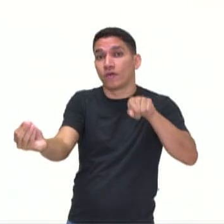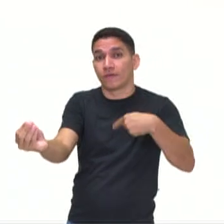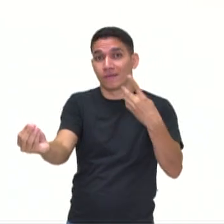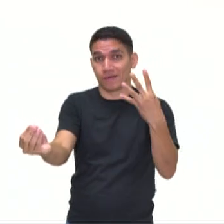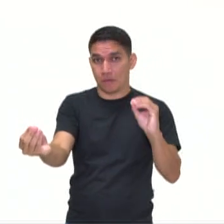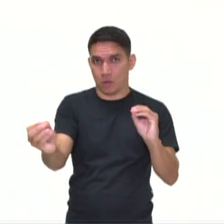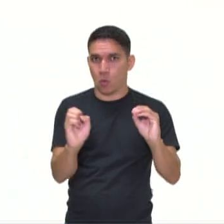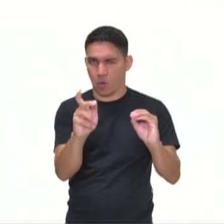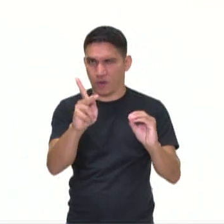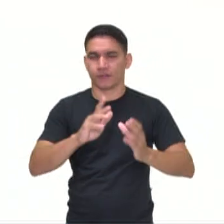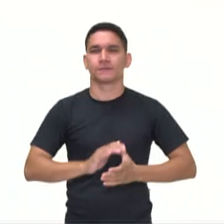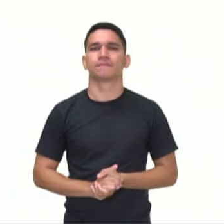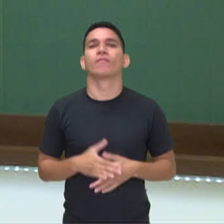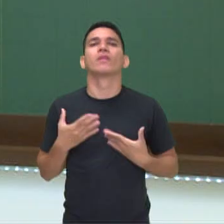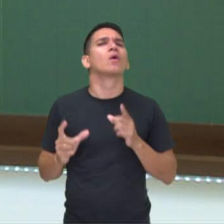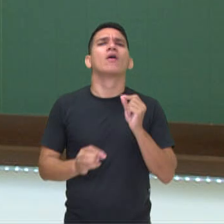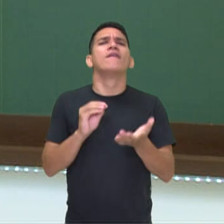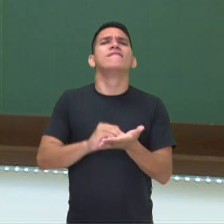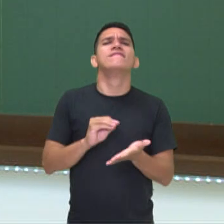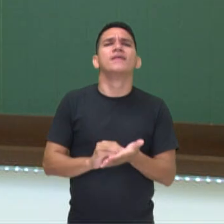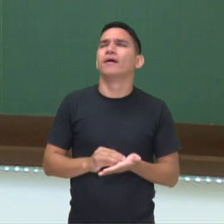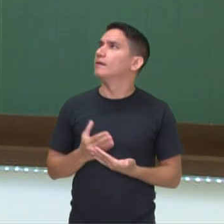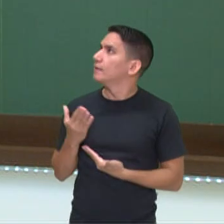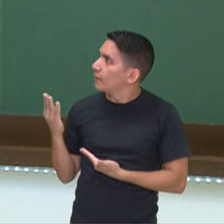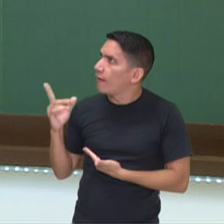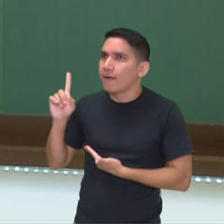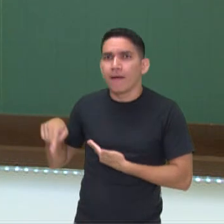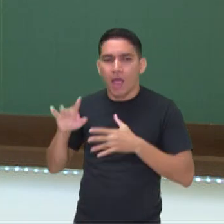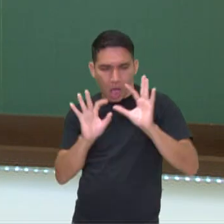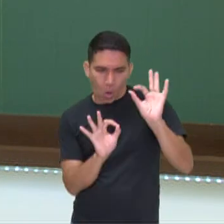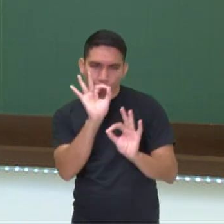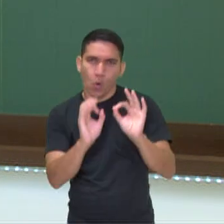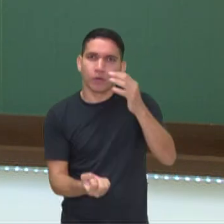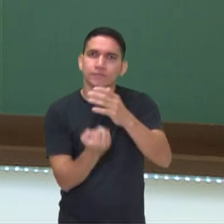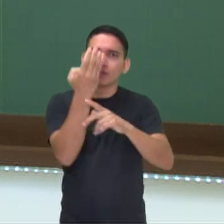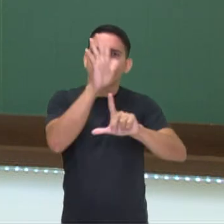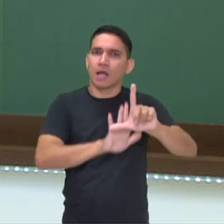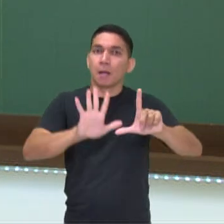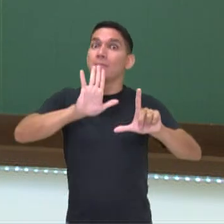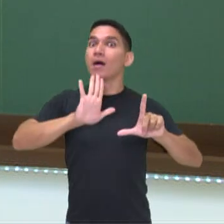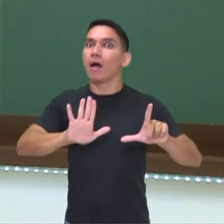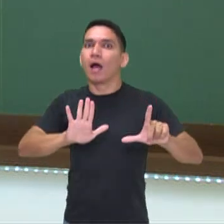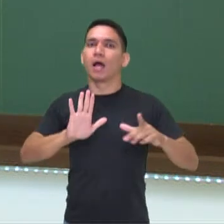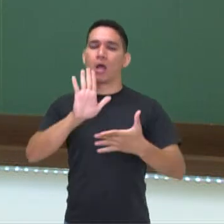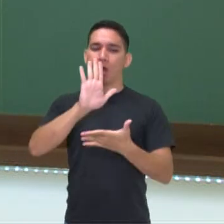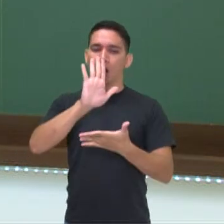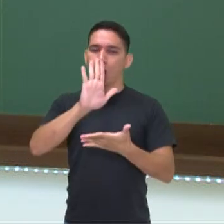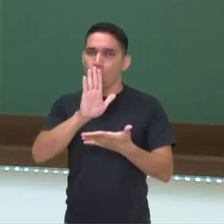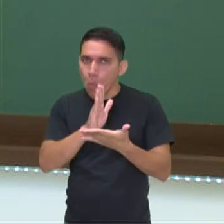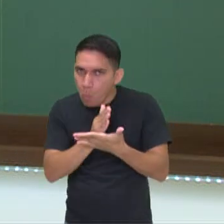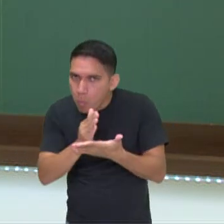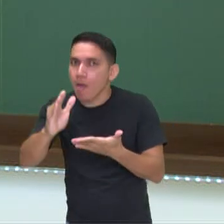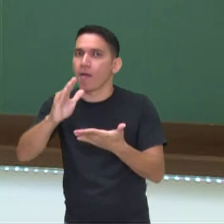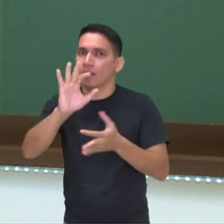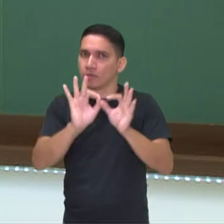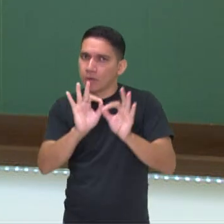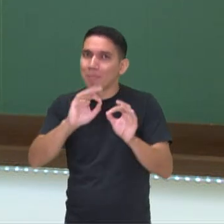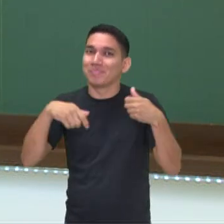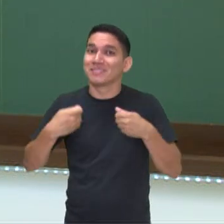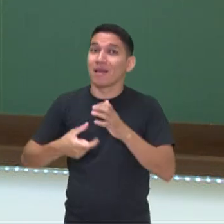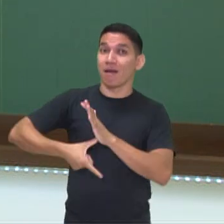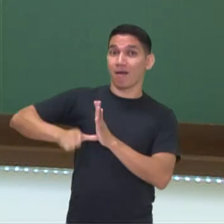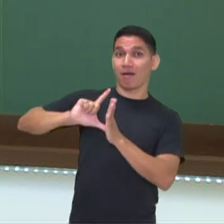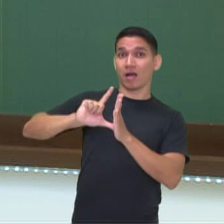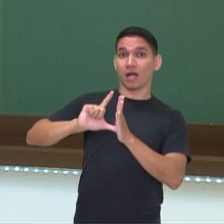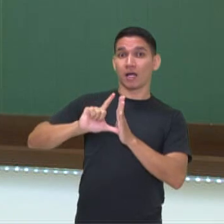12,40. Beleza? O que falta agora a gente fazer? Montar o gráfico. Mas para montar o gráfico, nós temos que encontrar o zero da